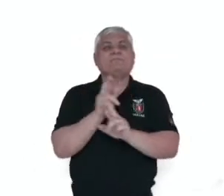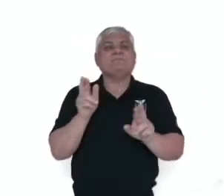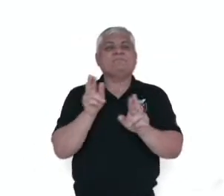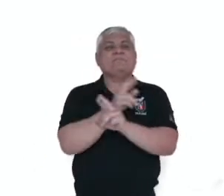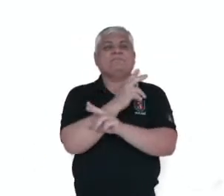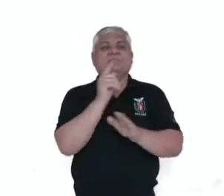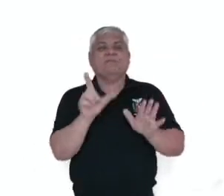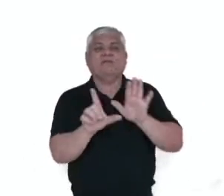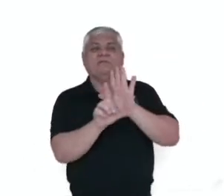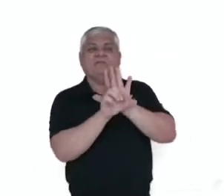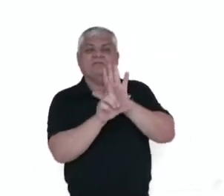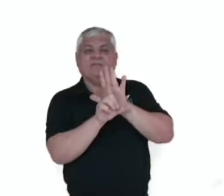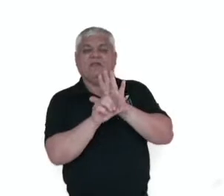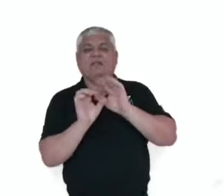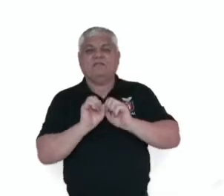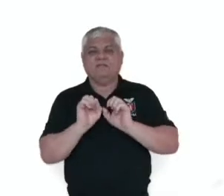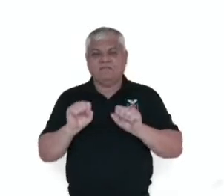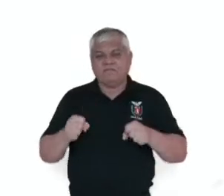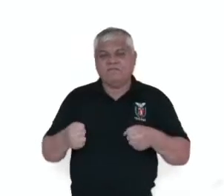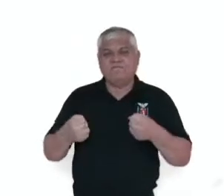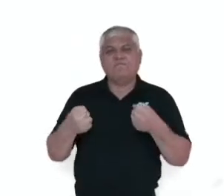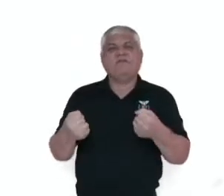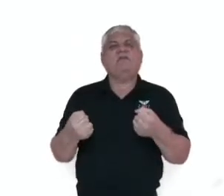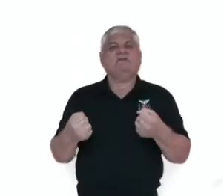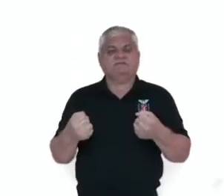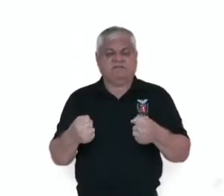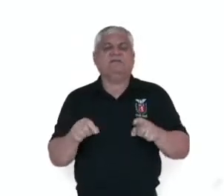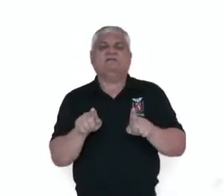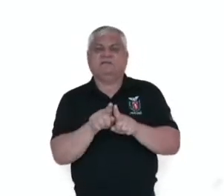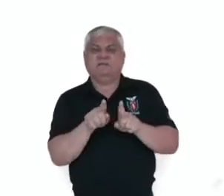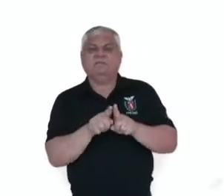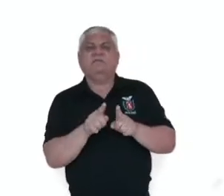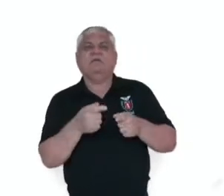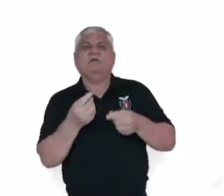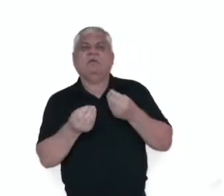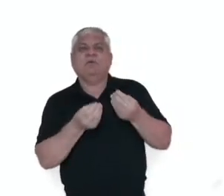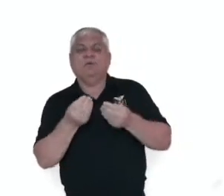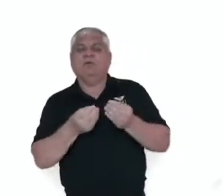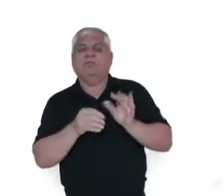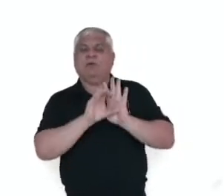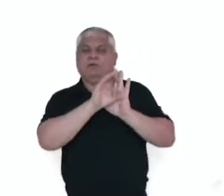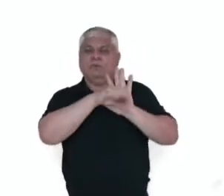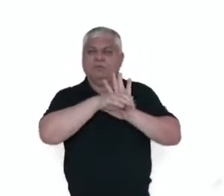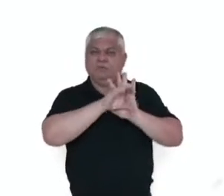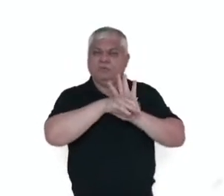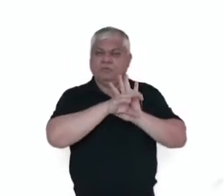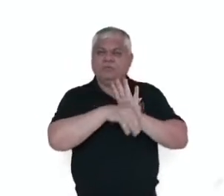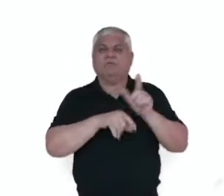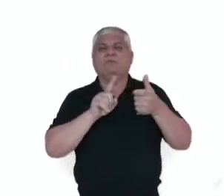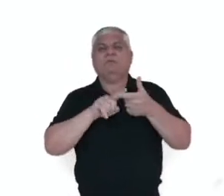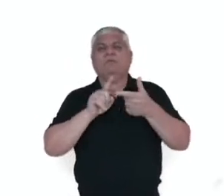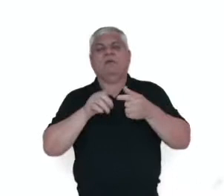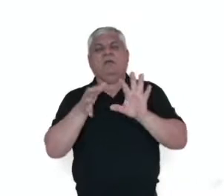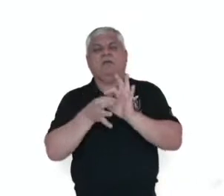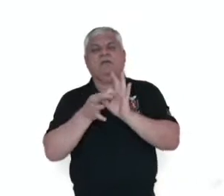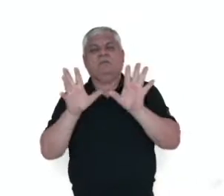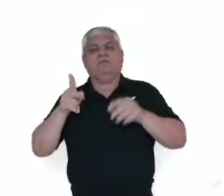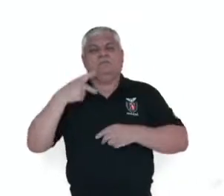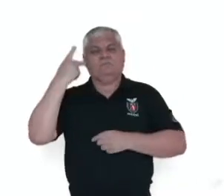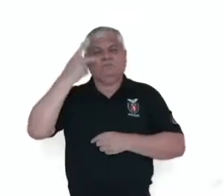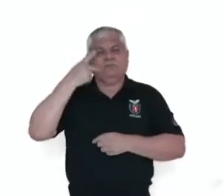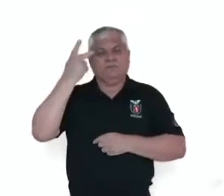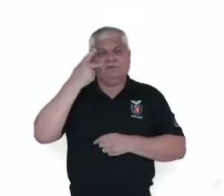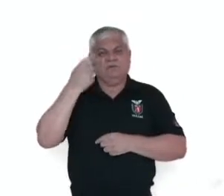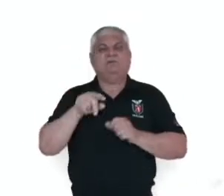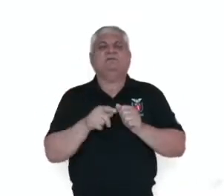das leis com a defesa, a ofensiva, a Constituição, a liberdade política e também